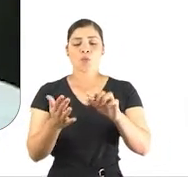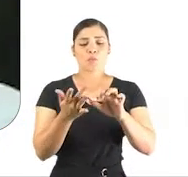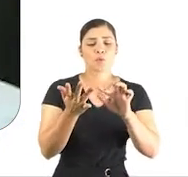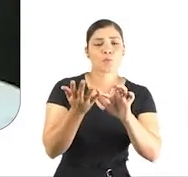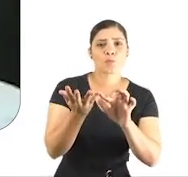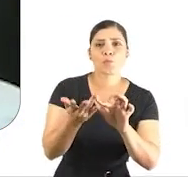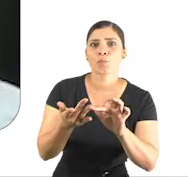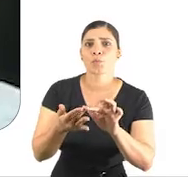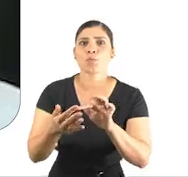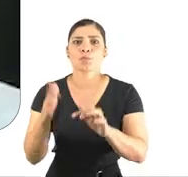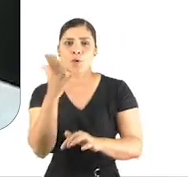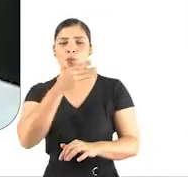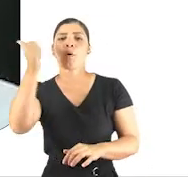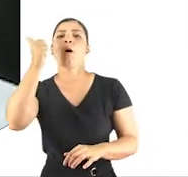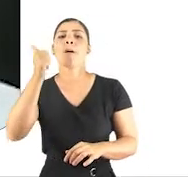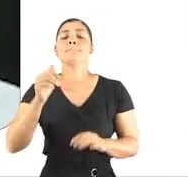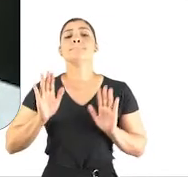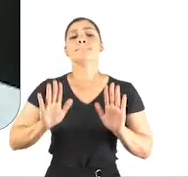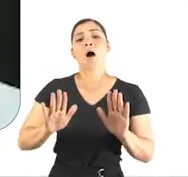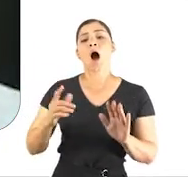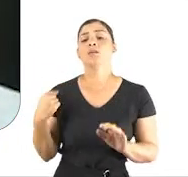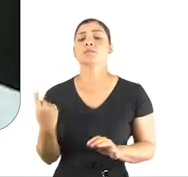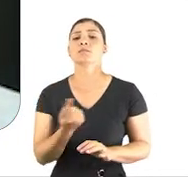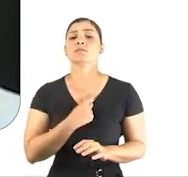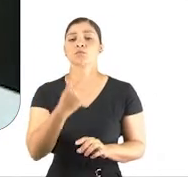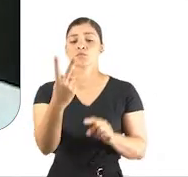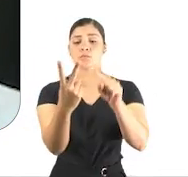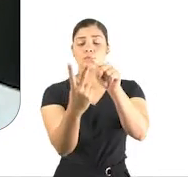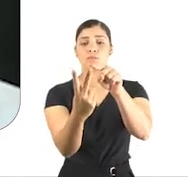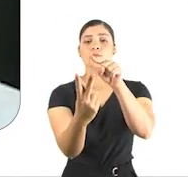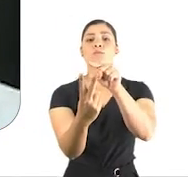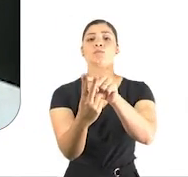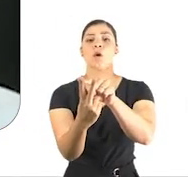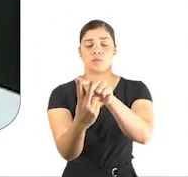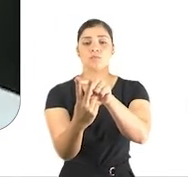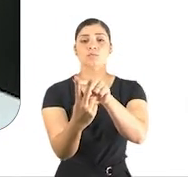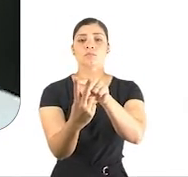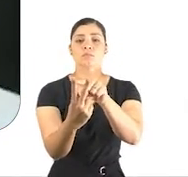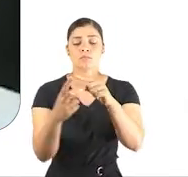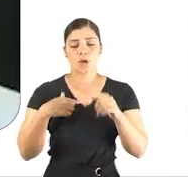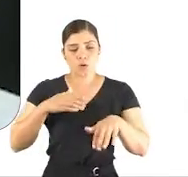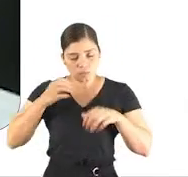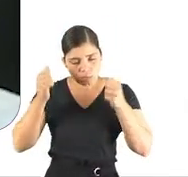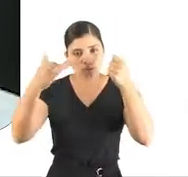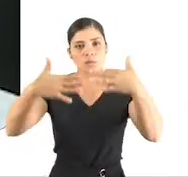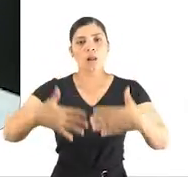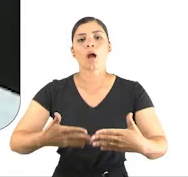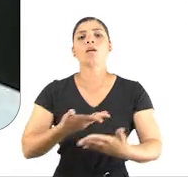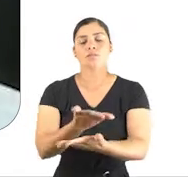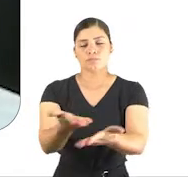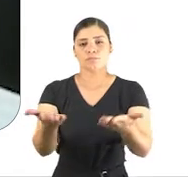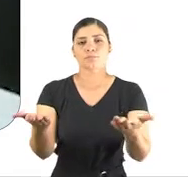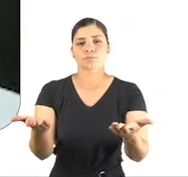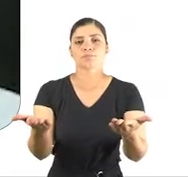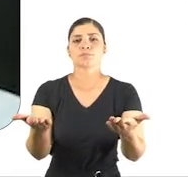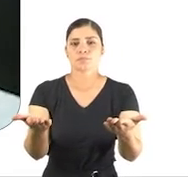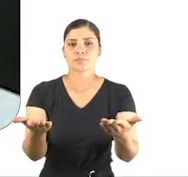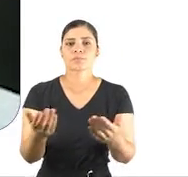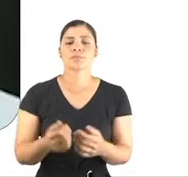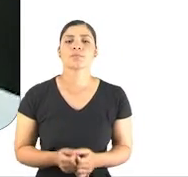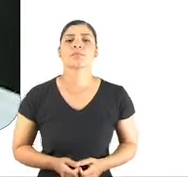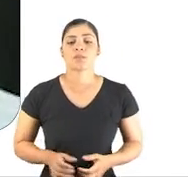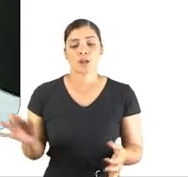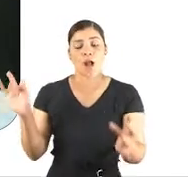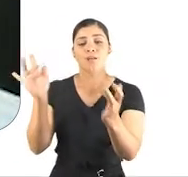positivos, uma experiência sensacional, mas eu elenquei dois pontos principais, né, que eu trago de experiência dessa conexão com a